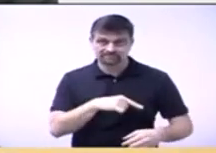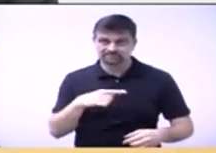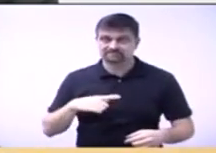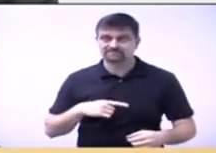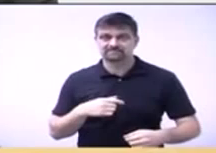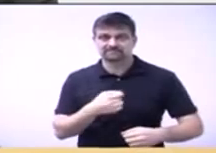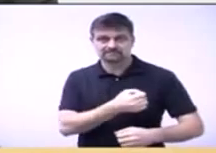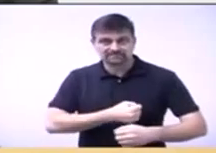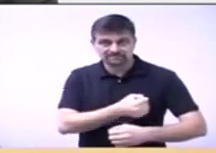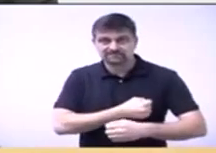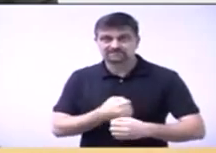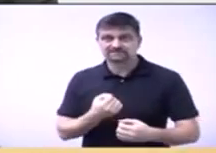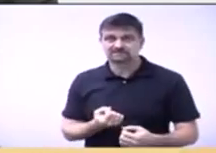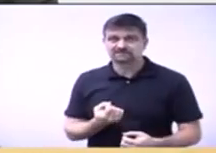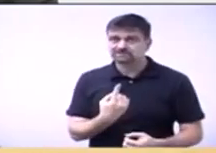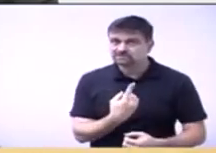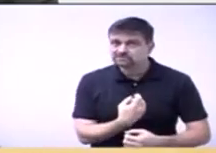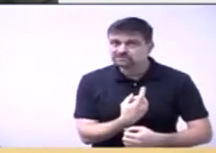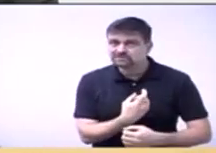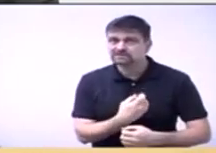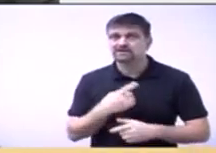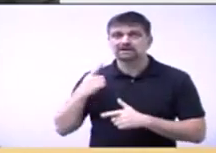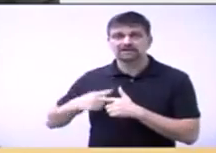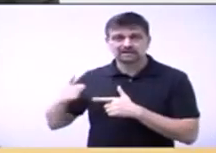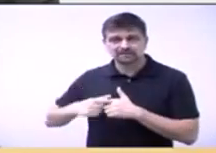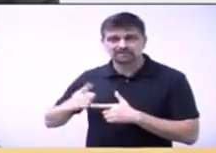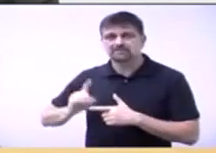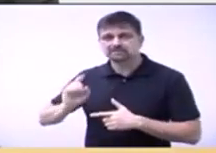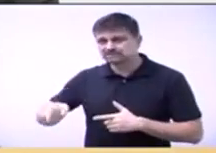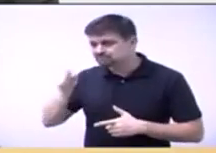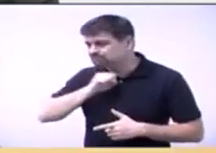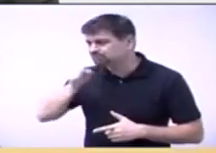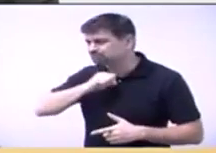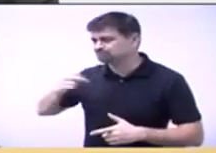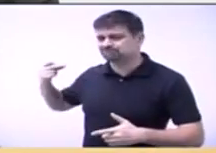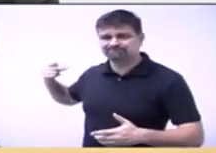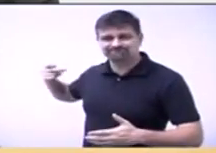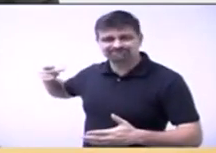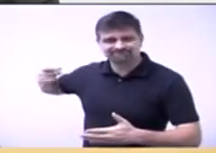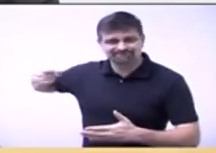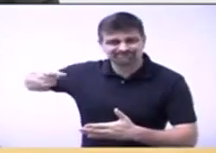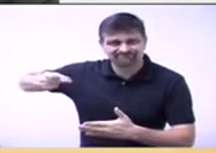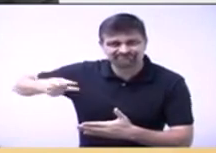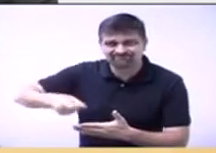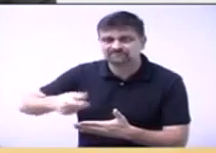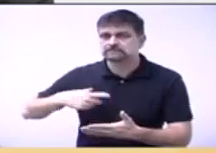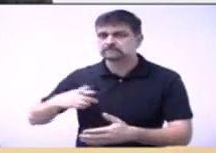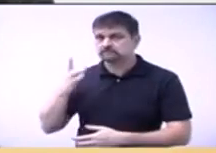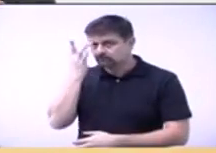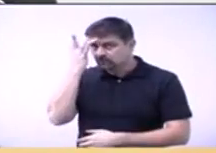estão sozinhas, isso é verdade, mas é um problema antigo e não é fácil de resolver. Porque